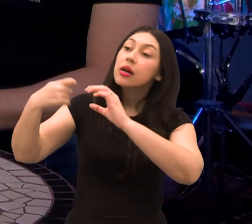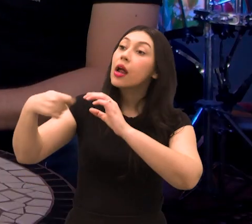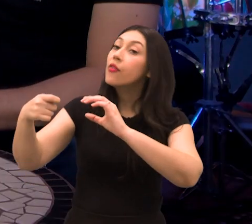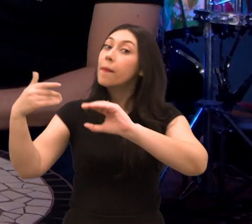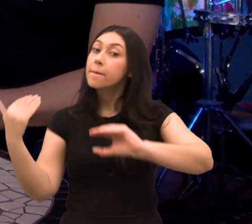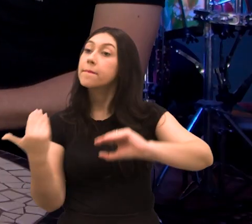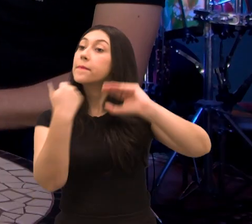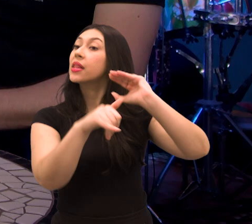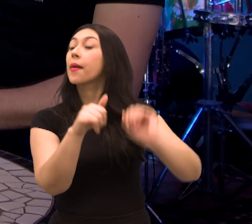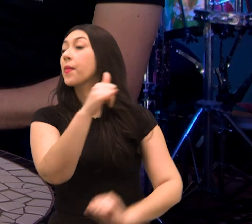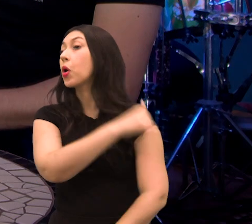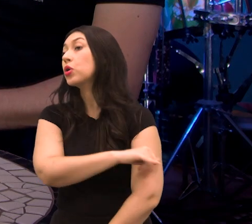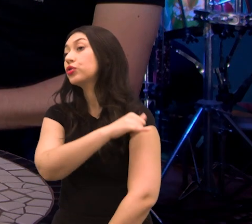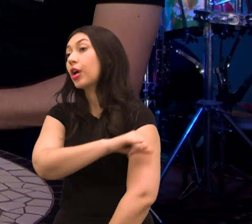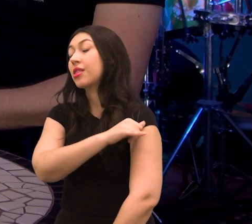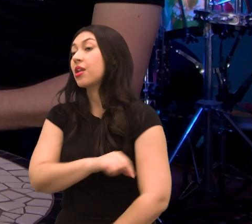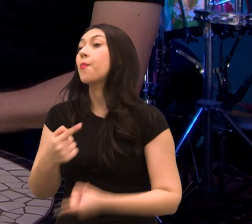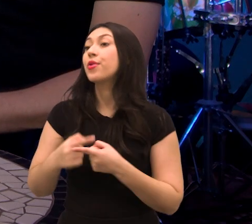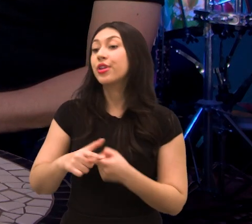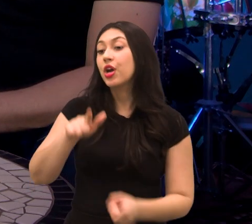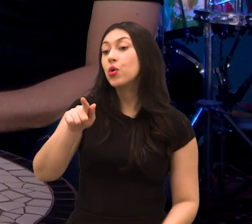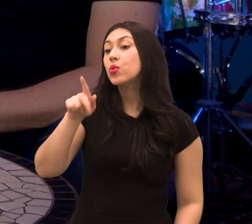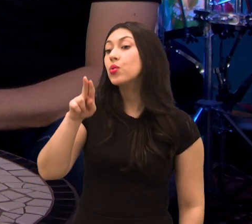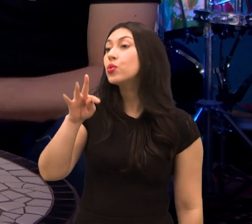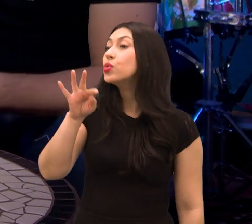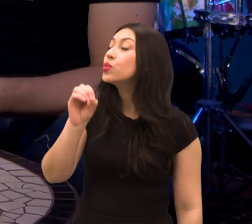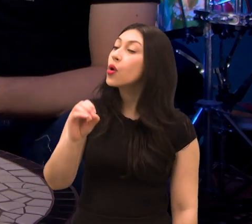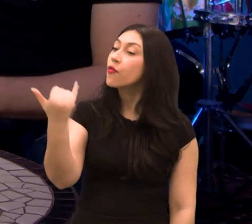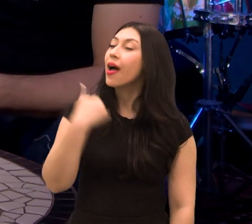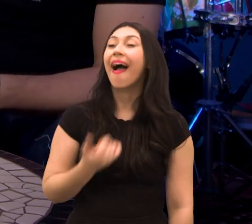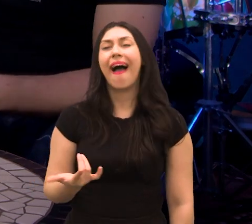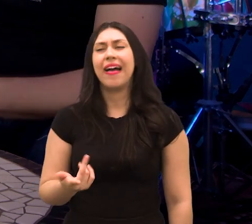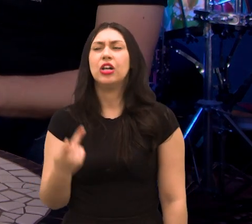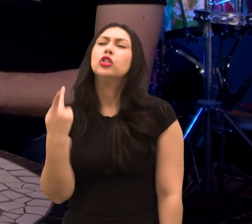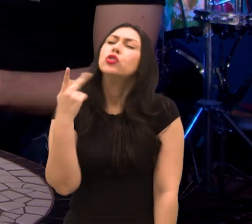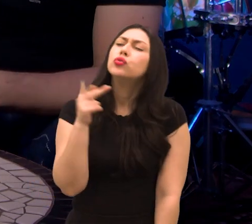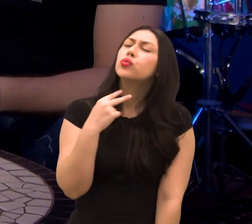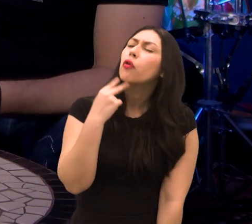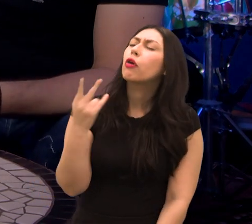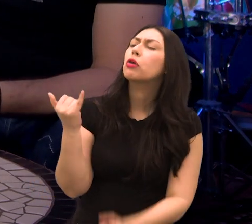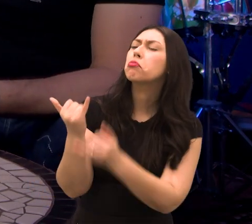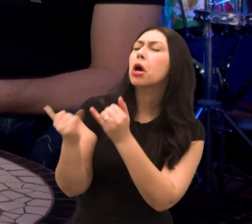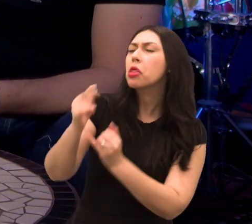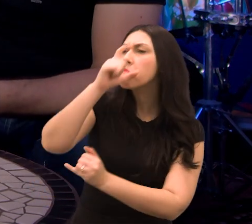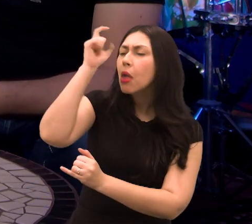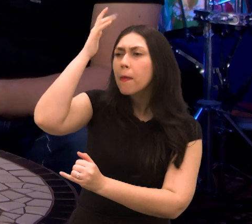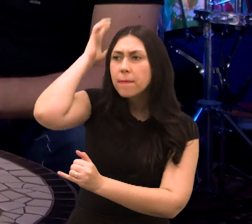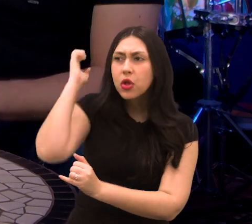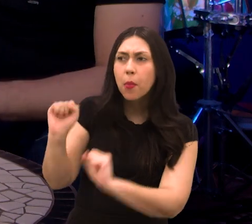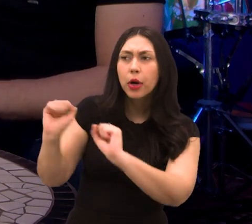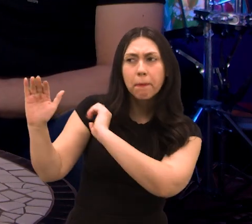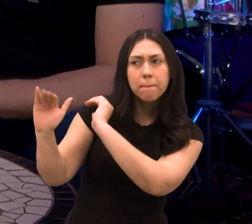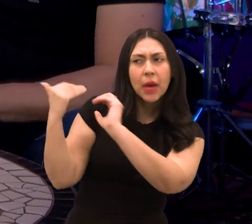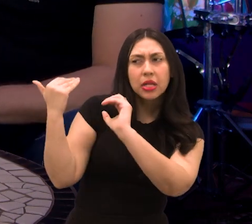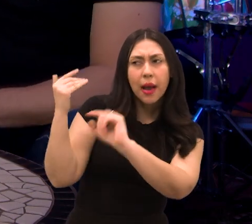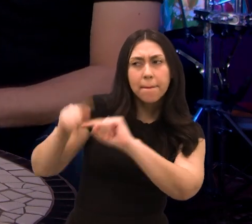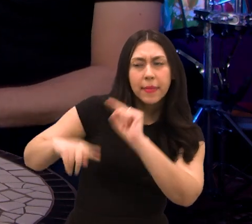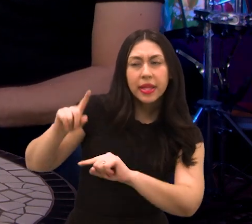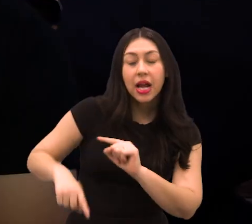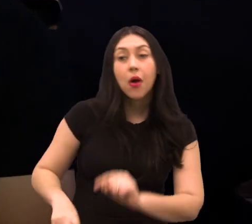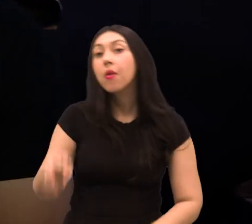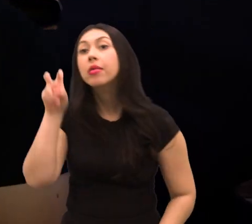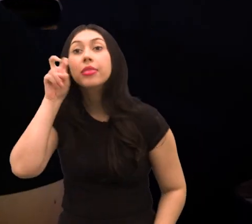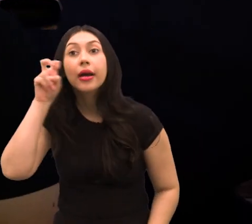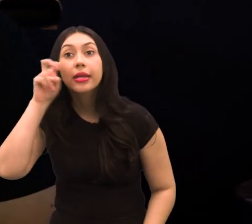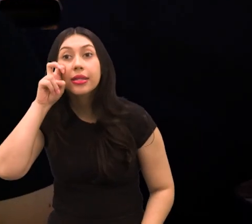alguma coisa para eu mandar pro Rio de Janeiro, porque o Guto falou, olha, falaram que você tem a voz parecida do Cazuza, não sei o que e tal, você consegue mandar um material para mim?